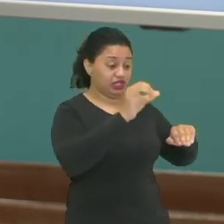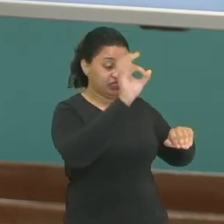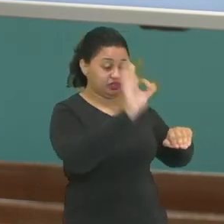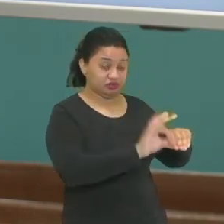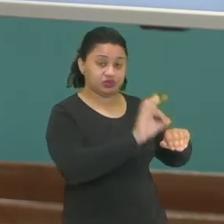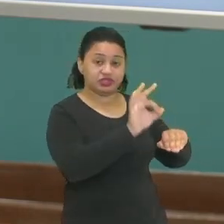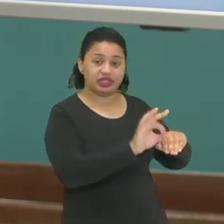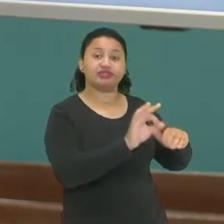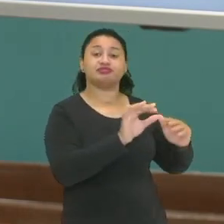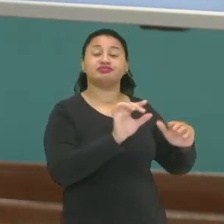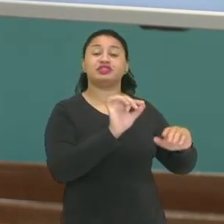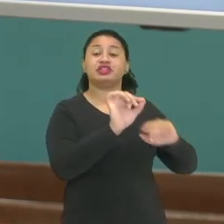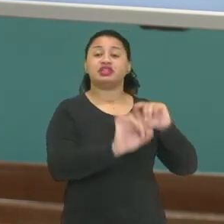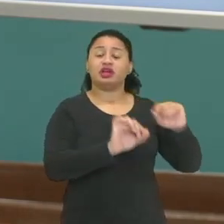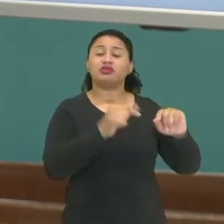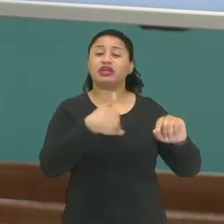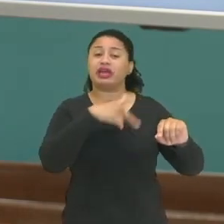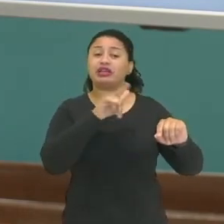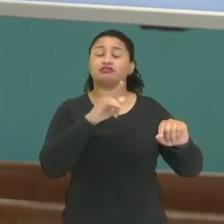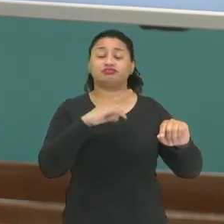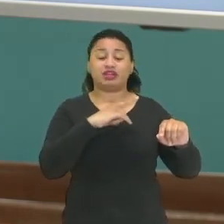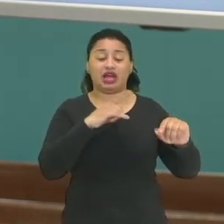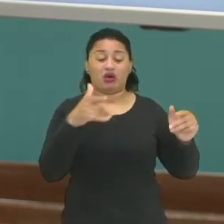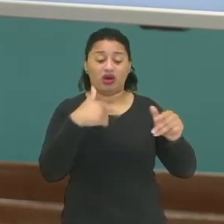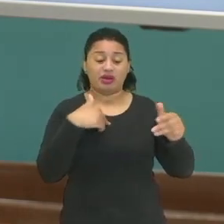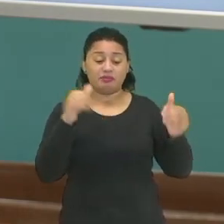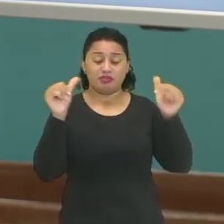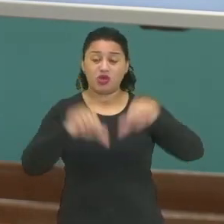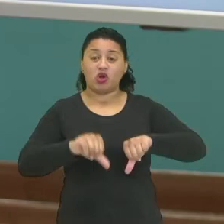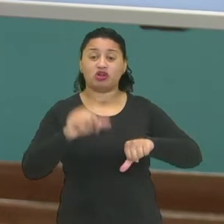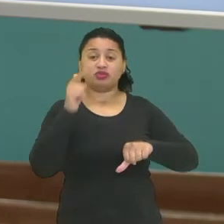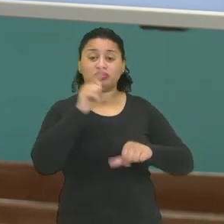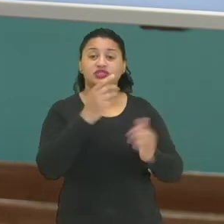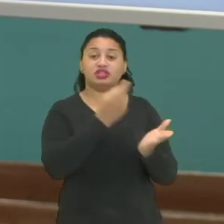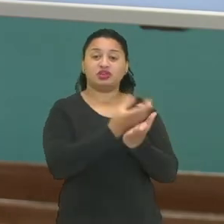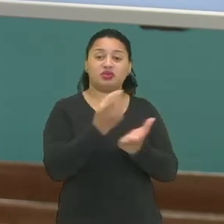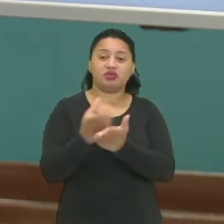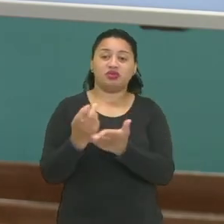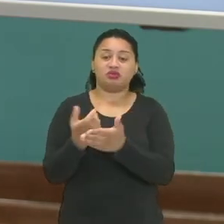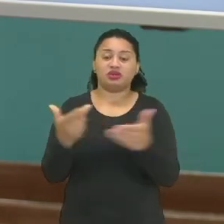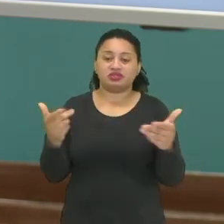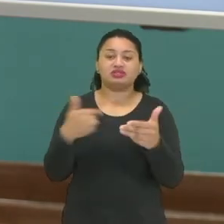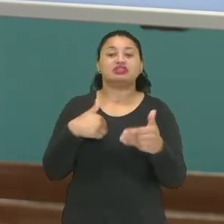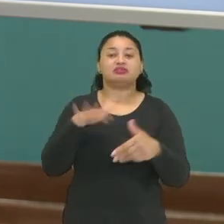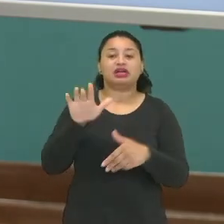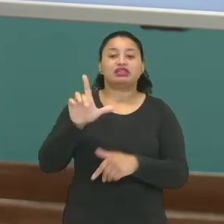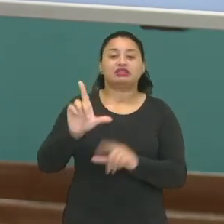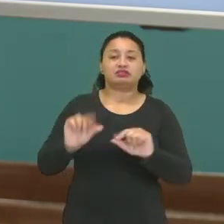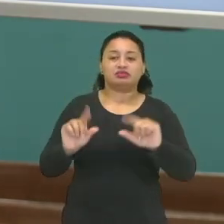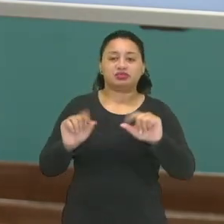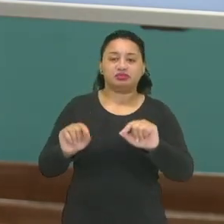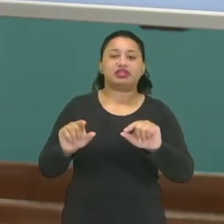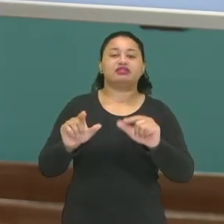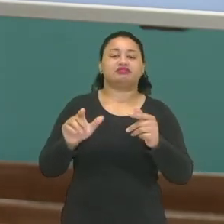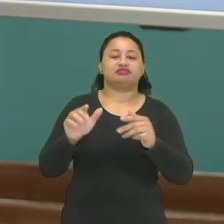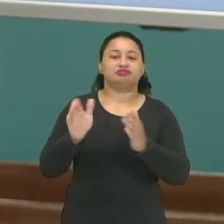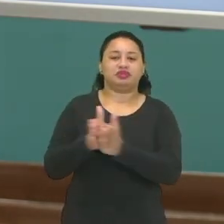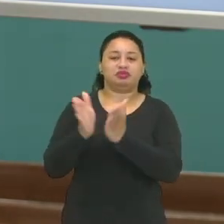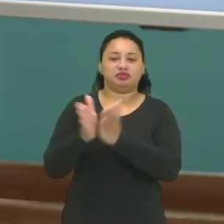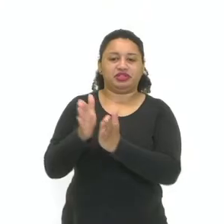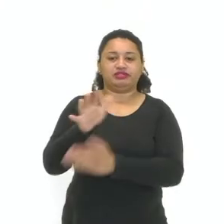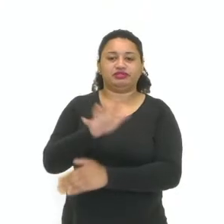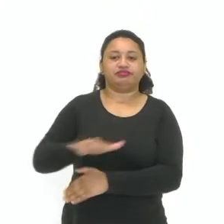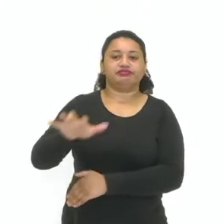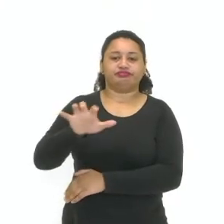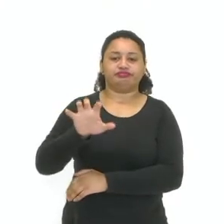tinha condições, fica pior ainda para poder comprar as coisas. Então, vai gerar mais pobreza nessa região, então o alerta foi dado aí, né? Ó.